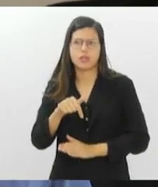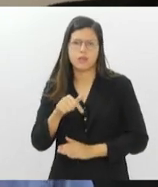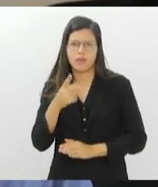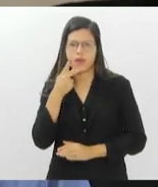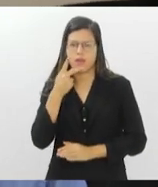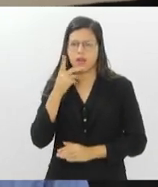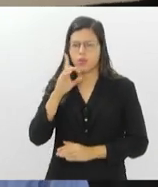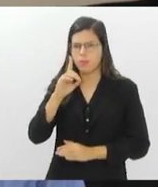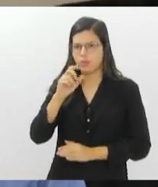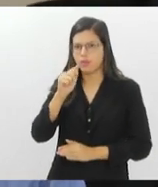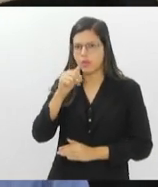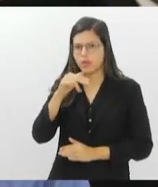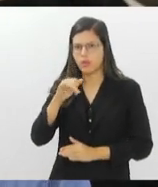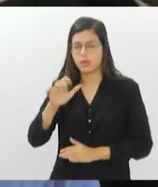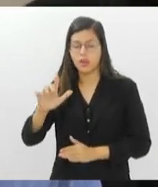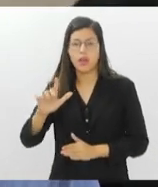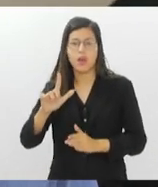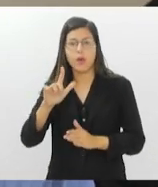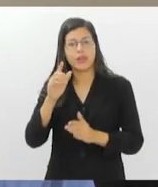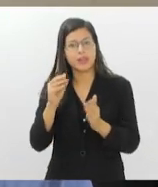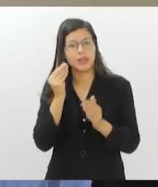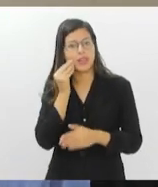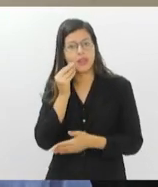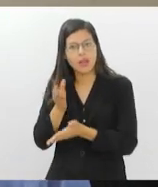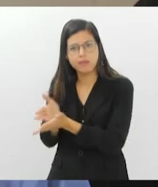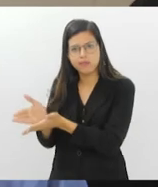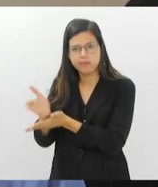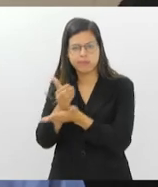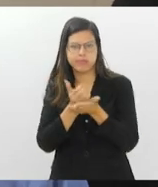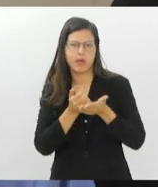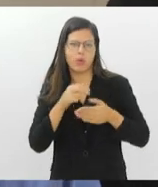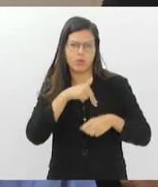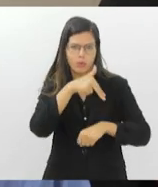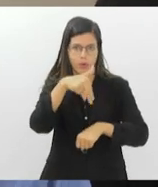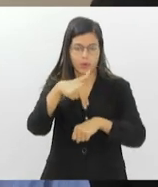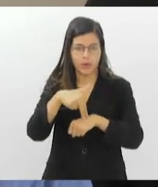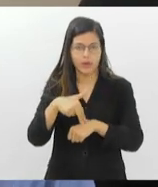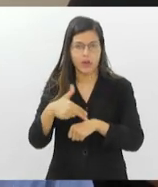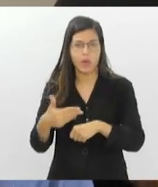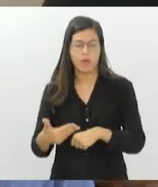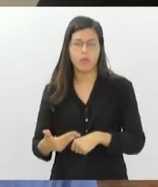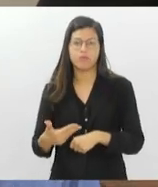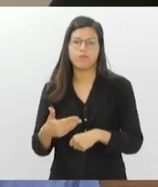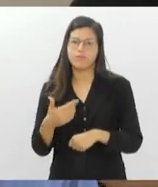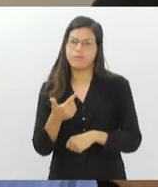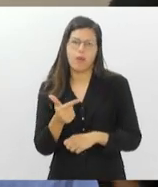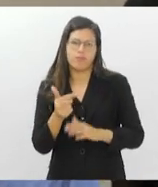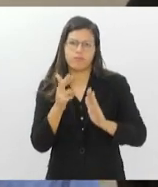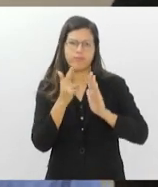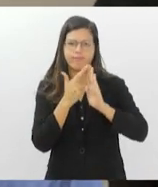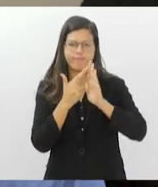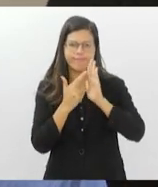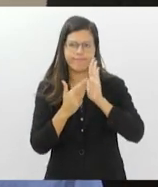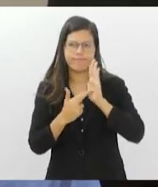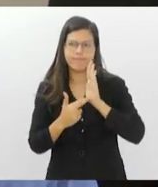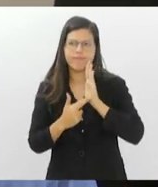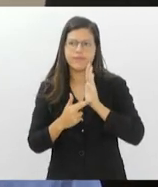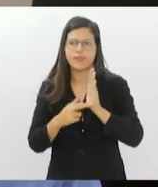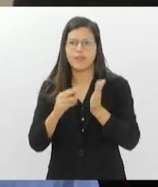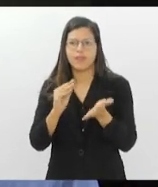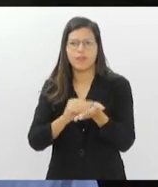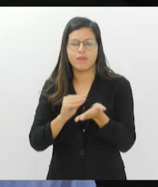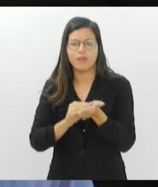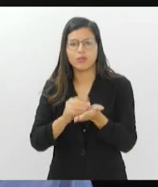é justamente essa captação de recursos pela União. Então, não está regulamentada, ou seja, é a falta do êxito